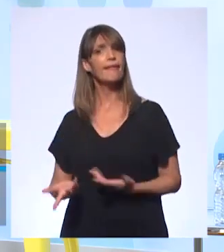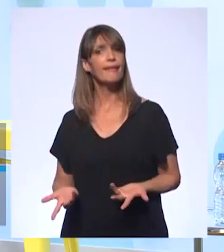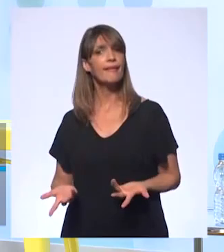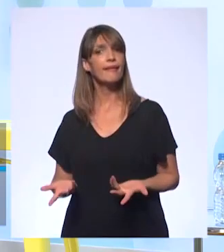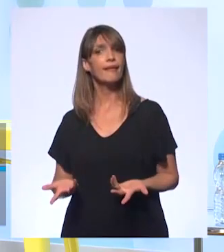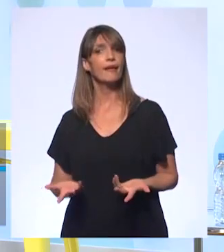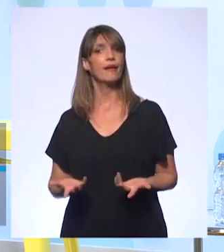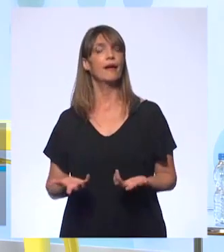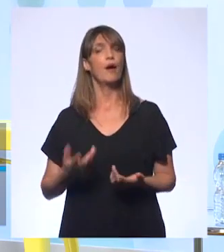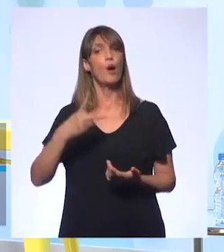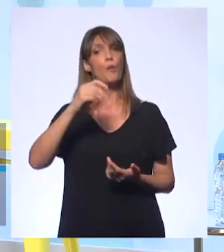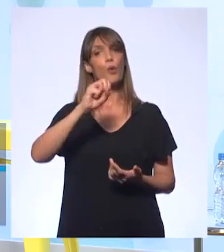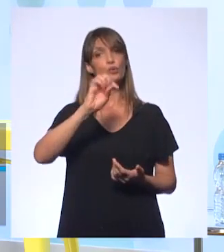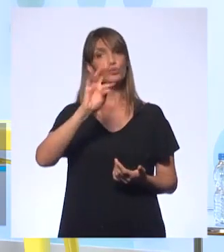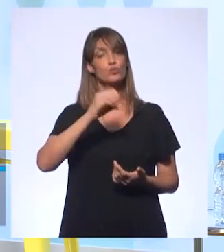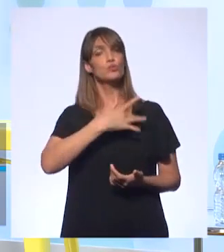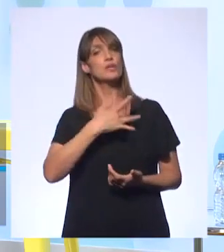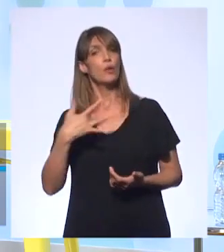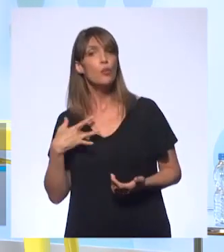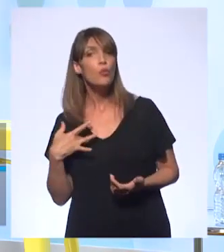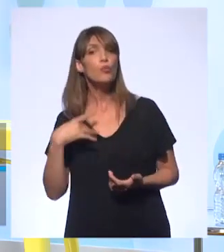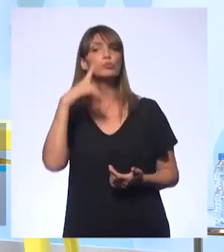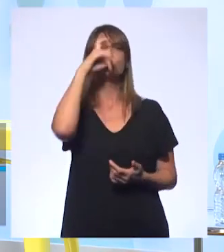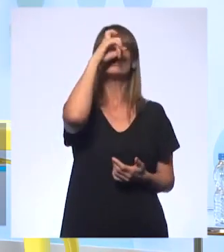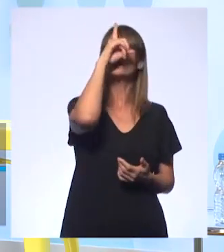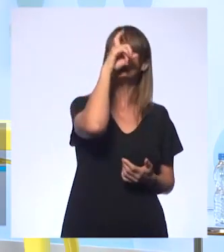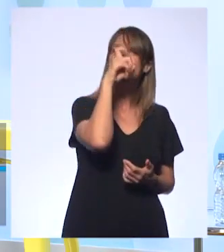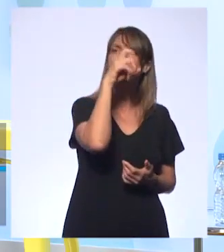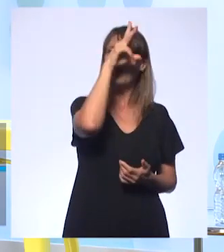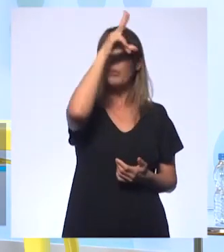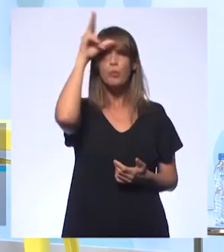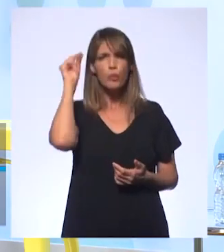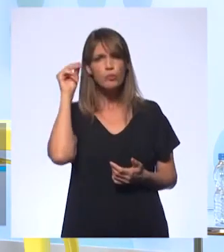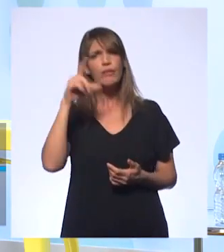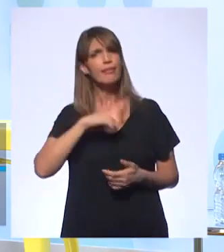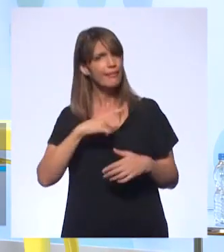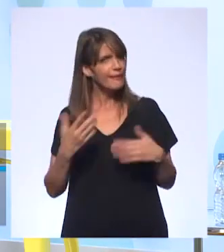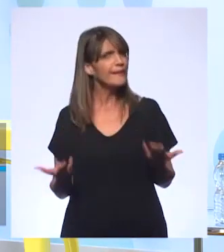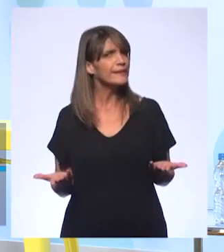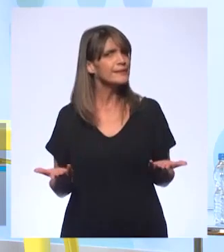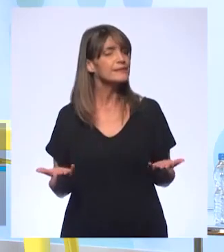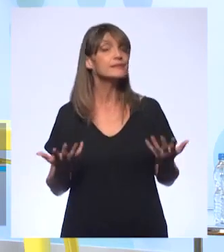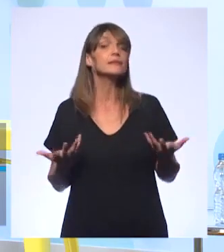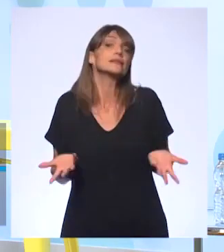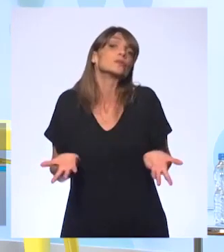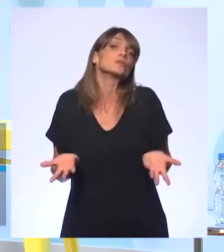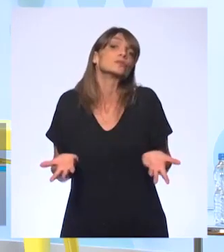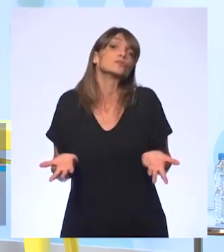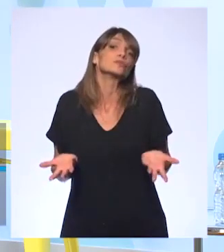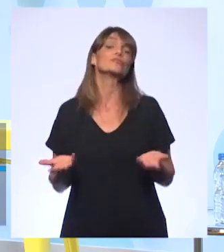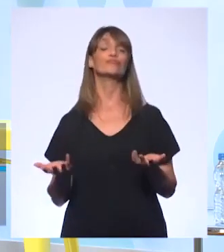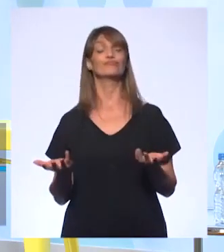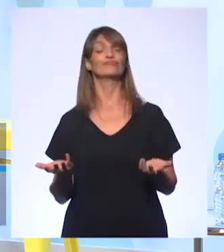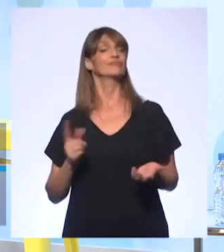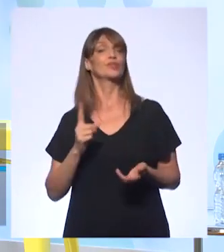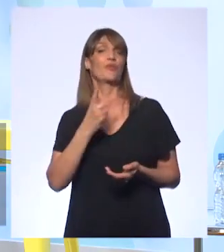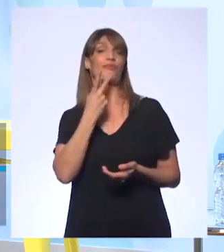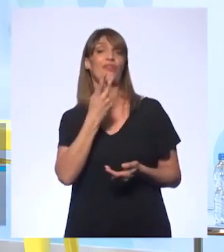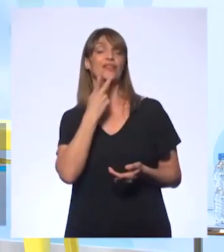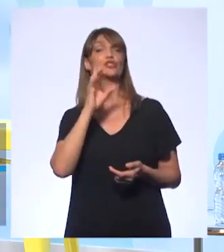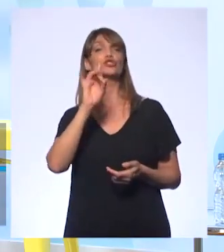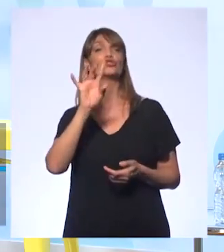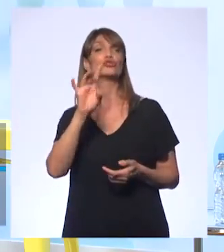Tem posto de saúde, hospitais, né? Então, todos esses fatos, e nós não estamos falando só